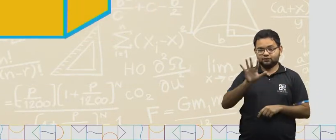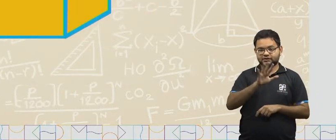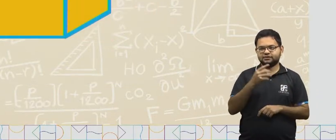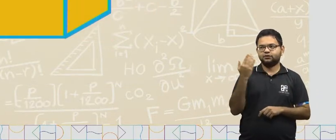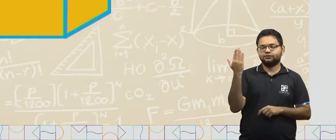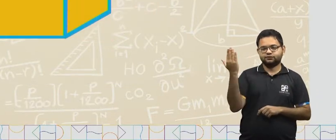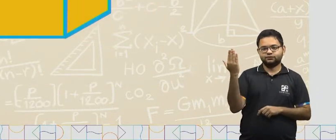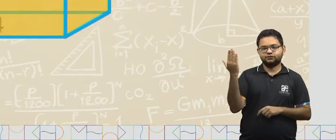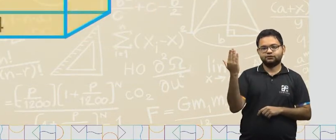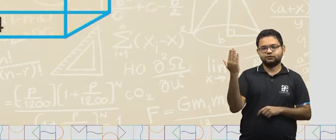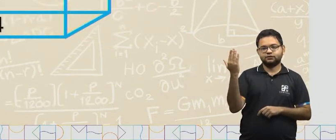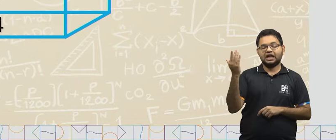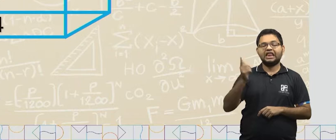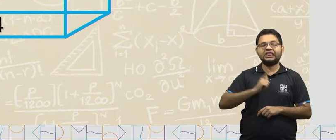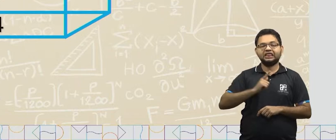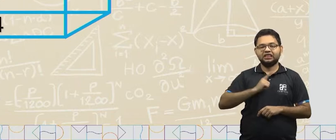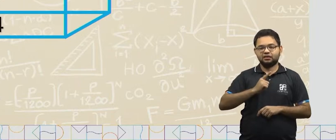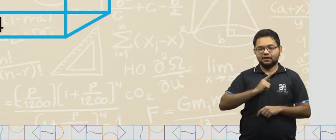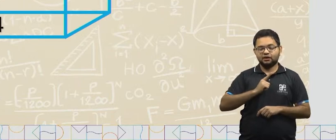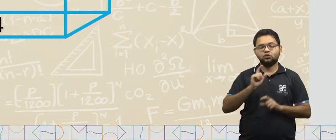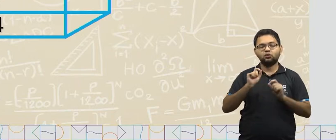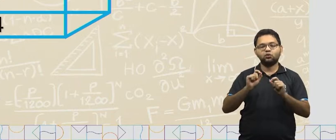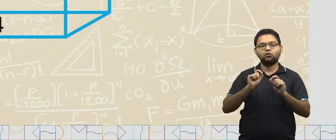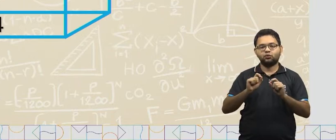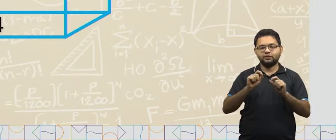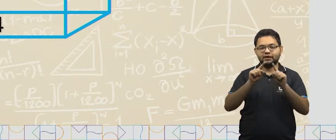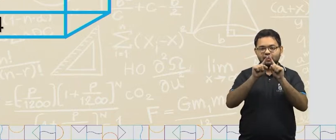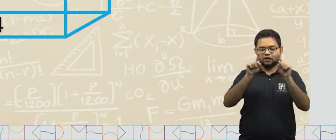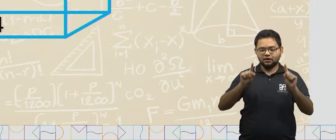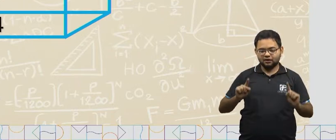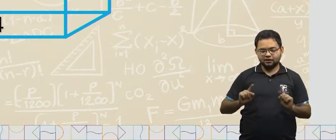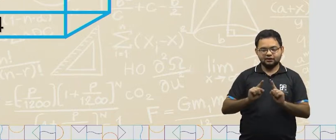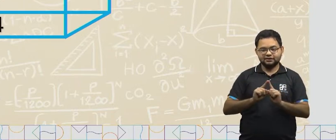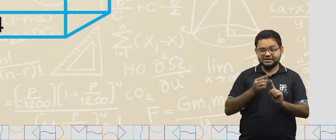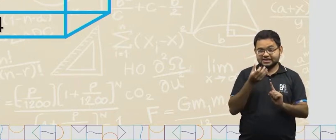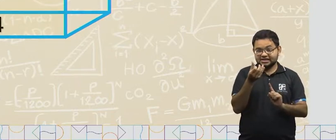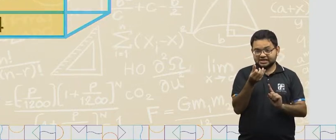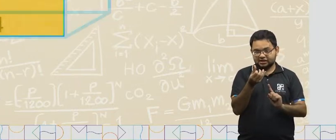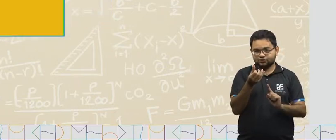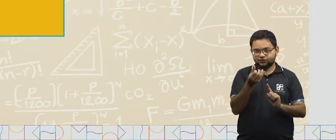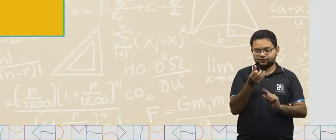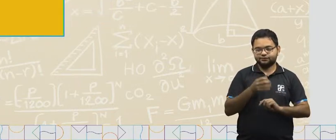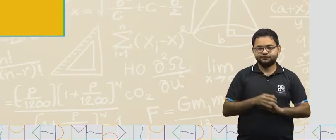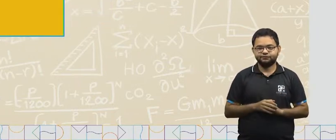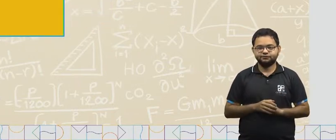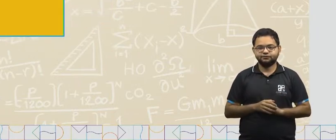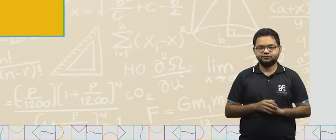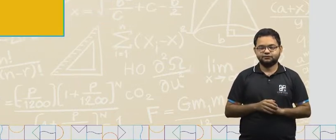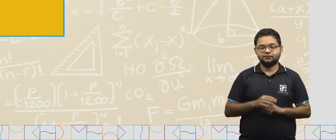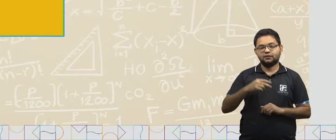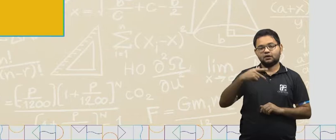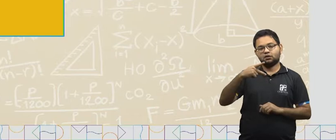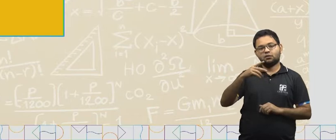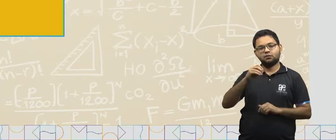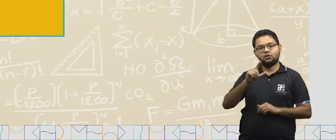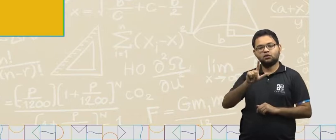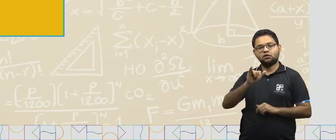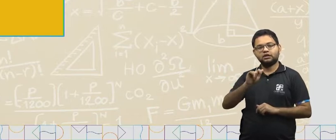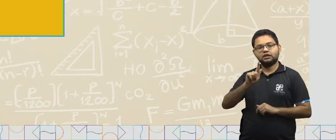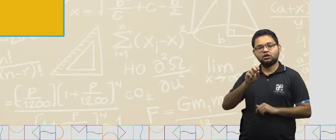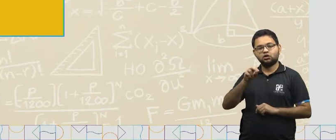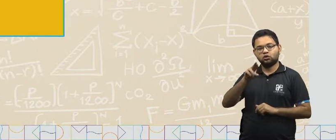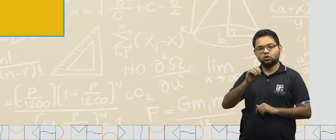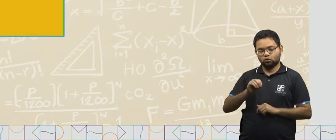é formada por 6 figuras geométricas planas. Os chamados polígonos,